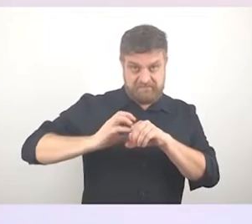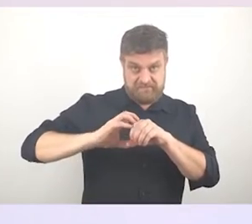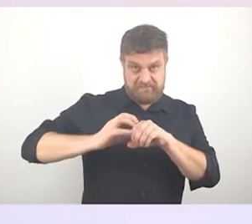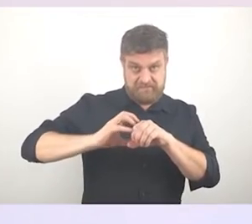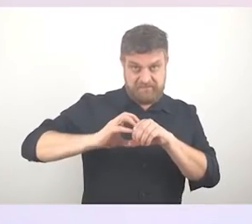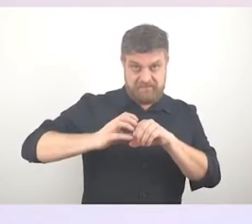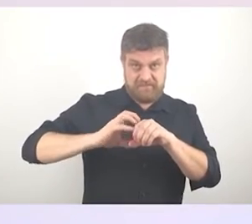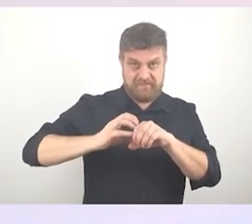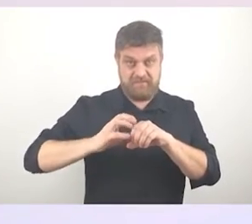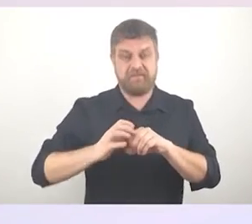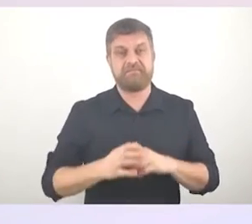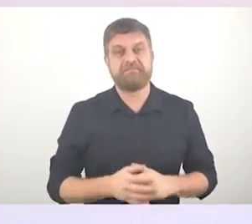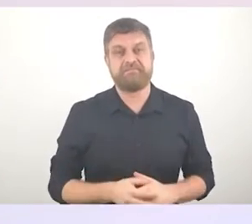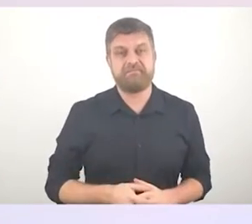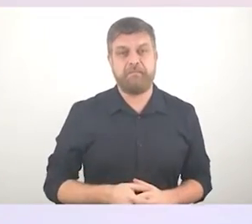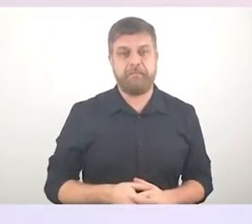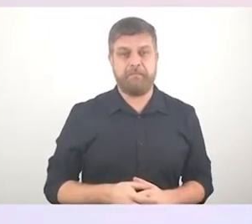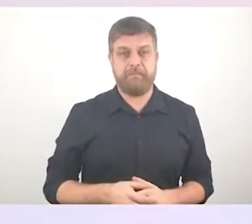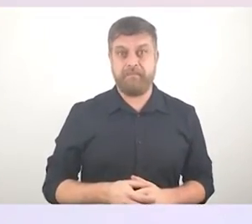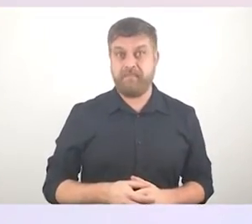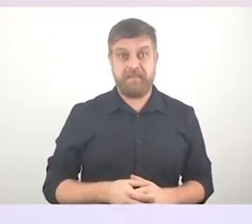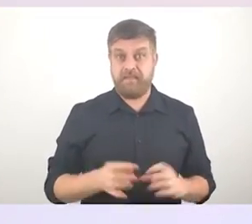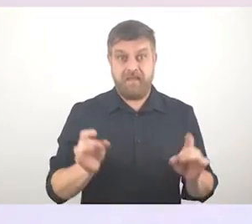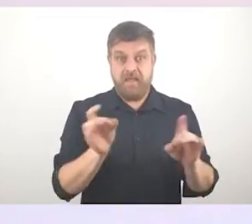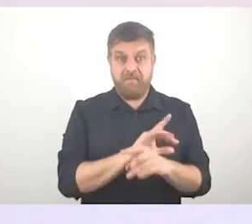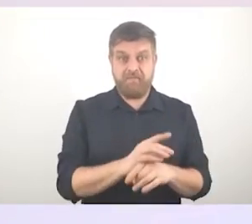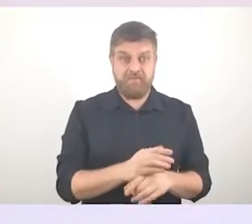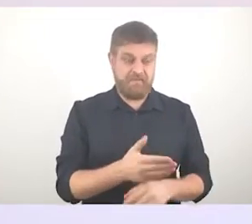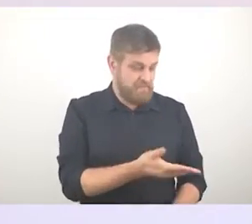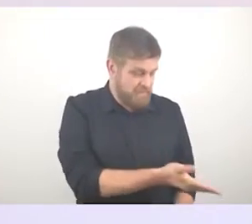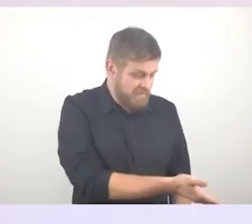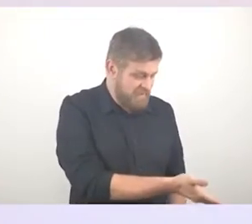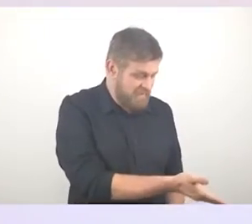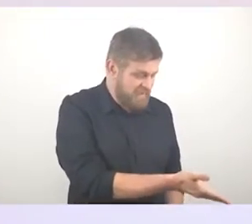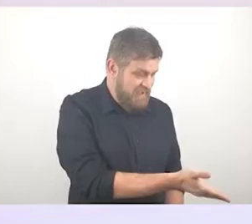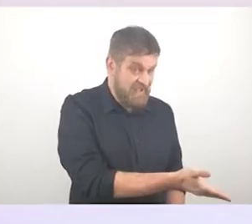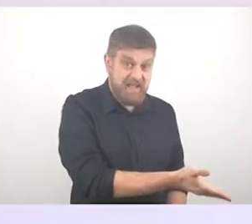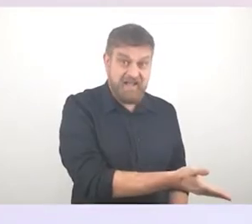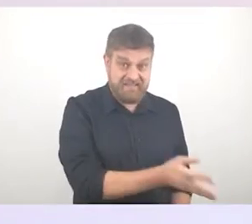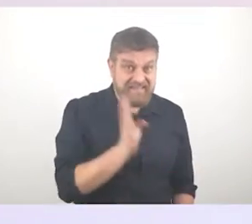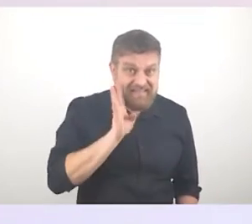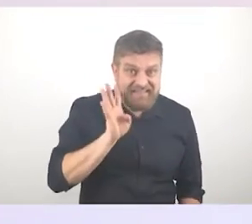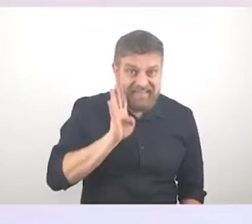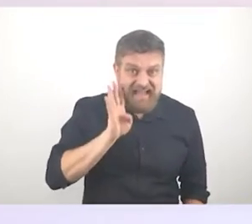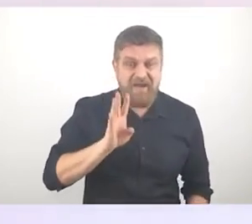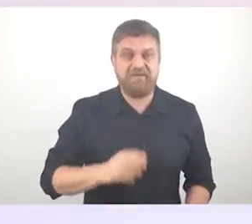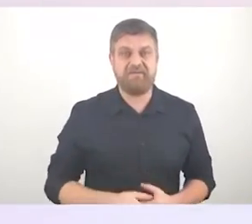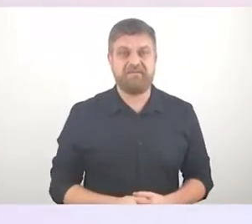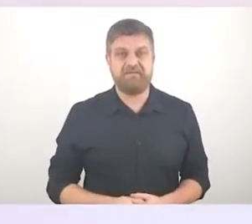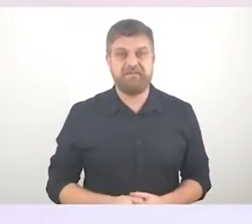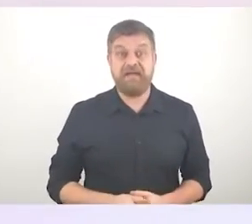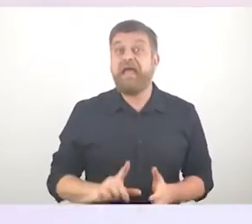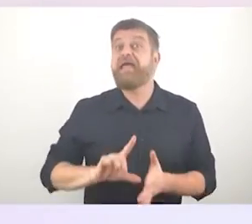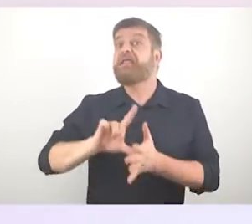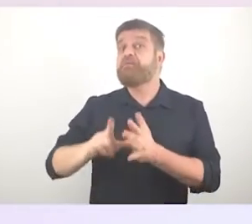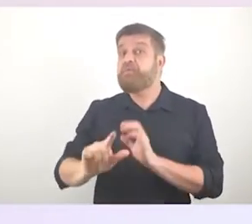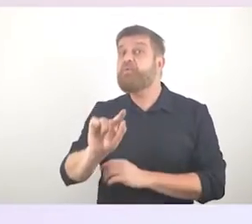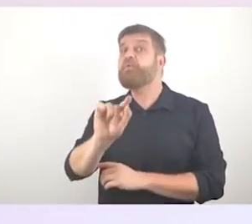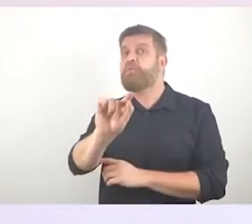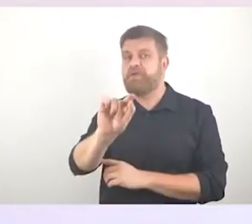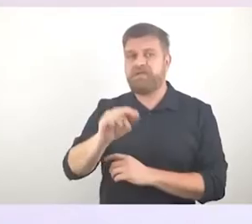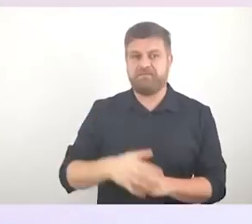Põe aqui. E rosqueia. E aí vai ficar assim. Tá legal? Vamos para a próxima